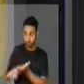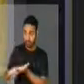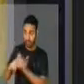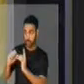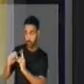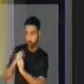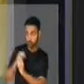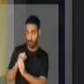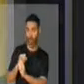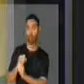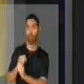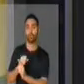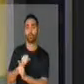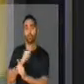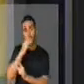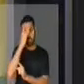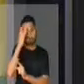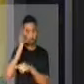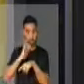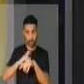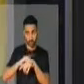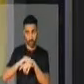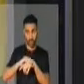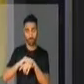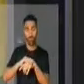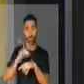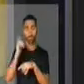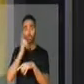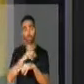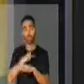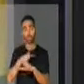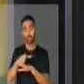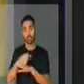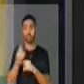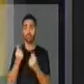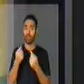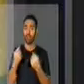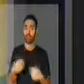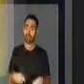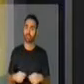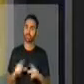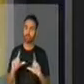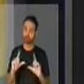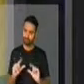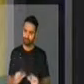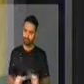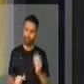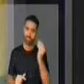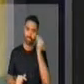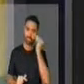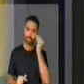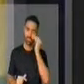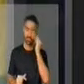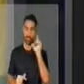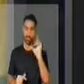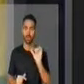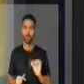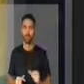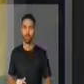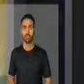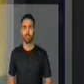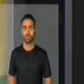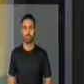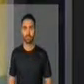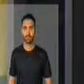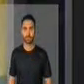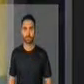que o paciente que precisa daquele tratamento vai ter acesso. Questão de preço a gente precisa negociar, precisa forçar a redução de preço, certamente, mas